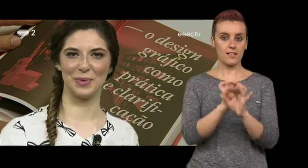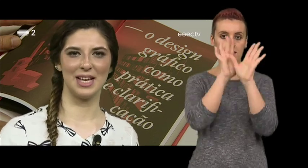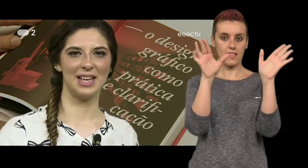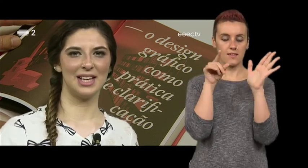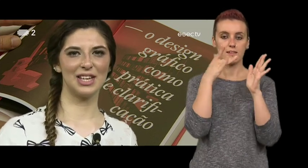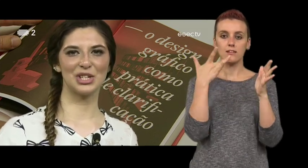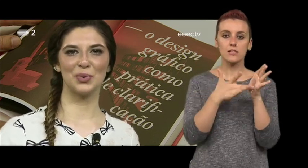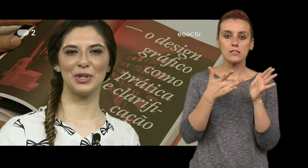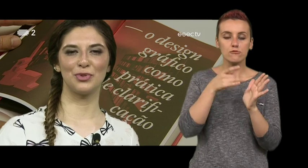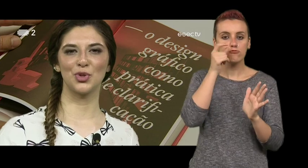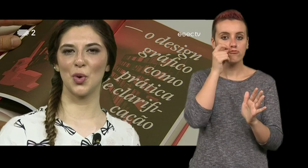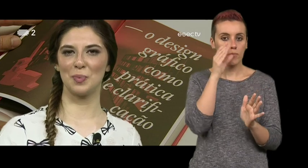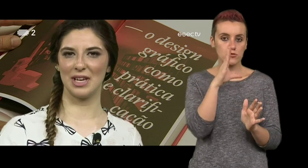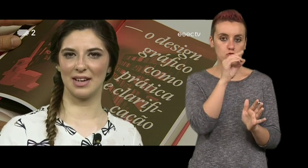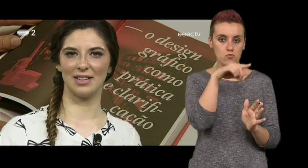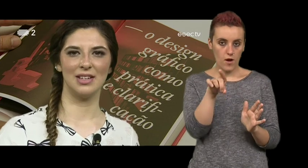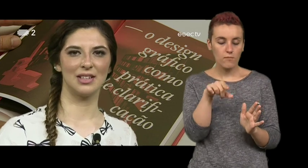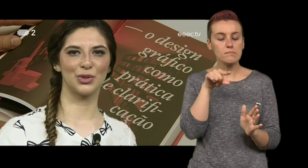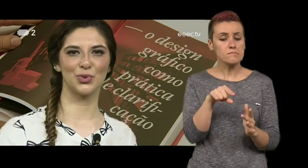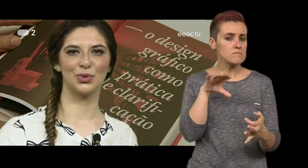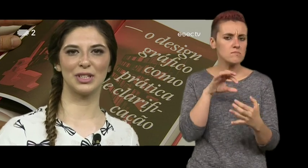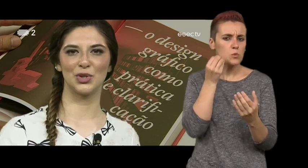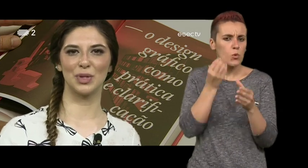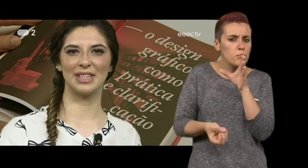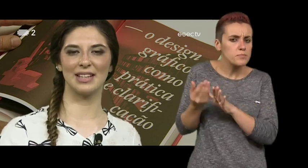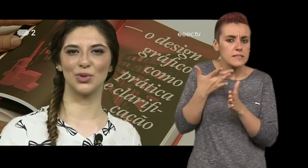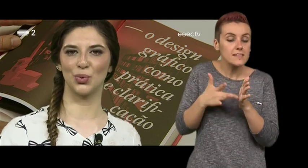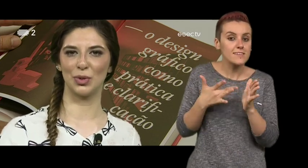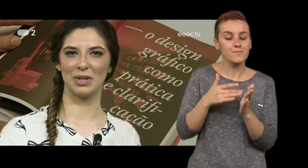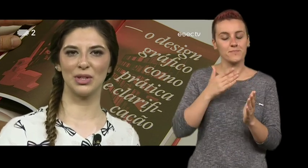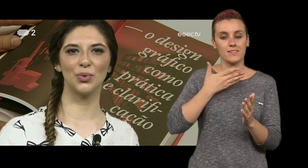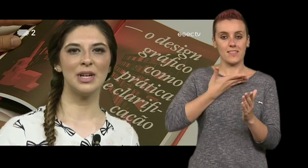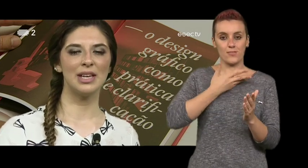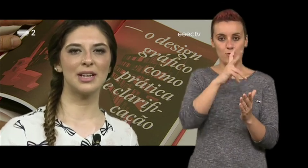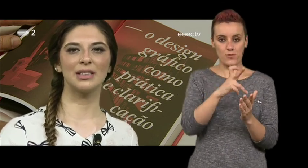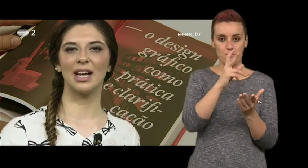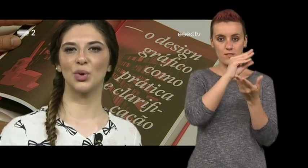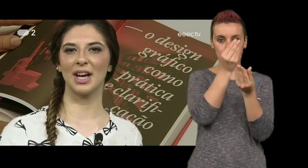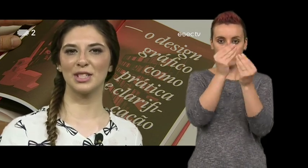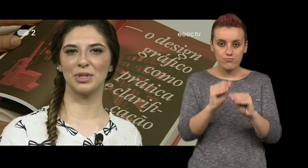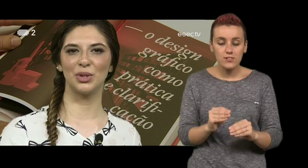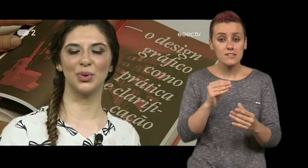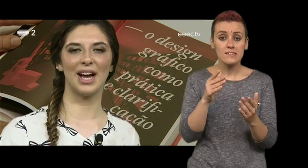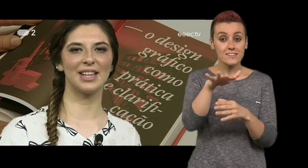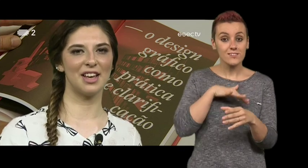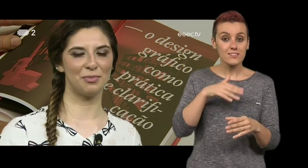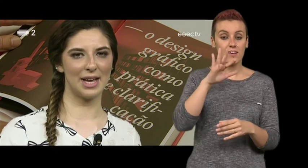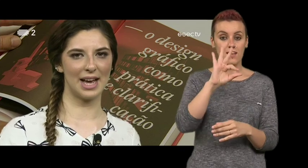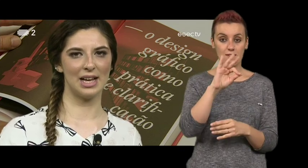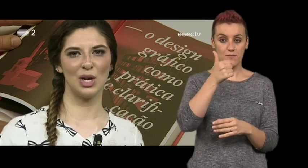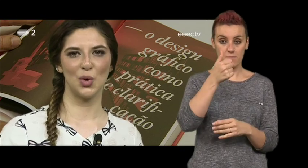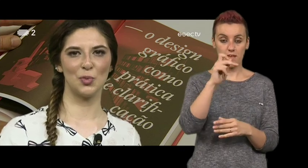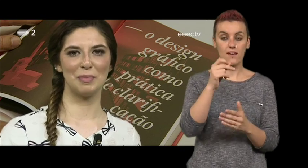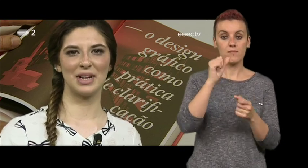Clarificação. Este é um livro de João Bicker, que resulta da sua tese de doutoramento e que retrata o caso particular da